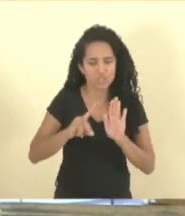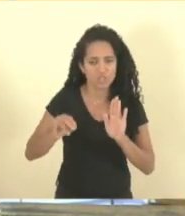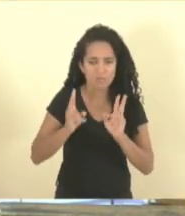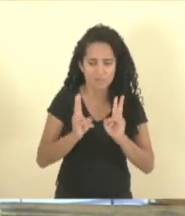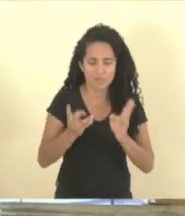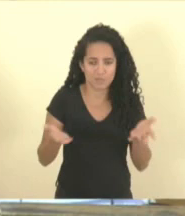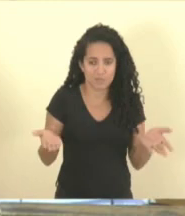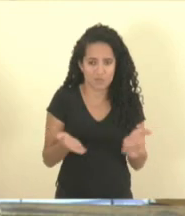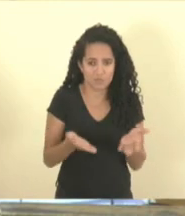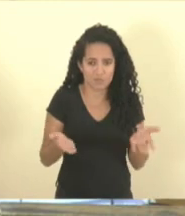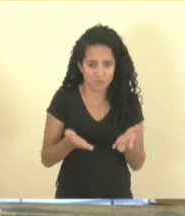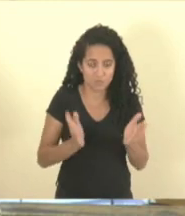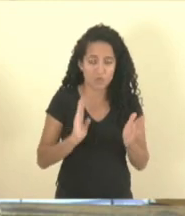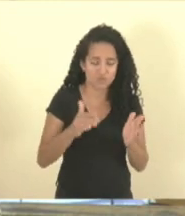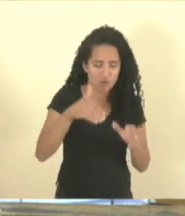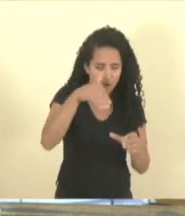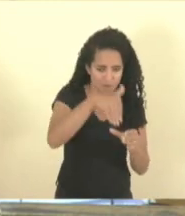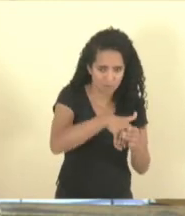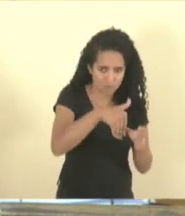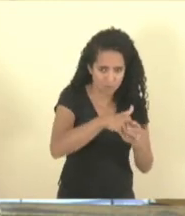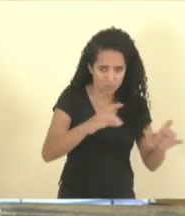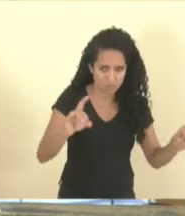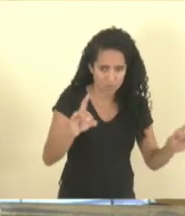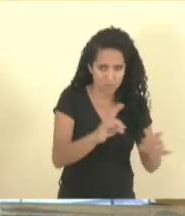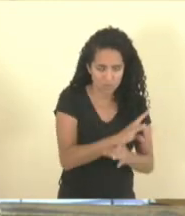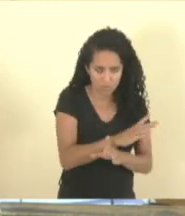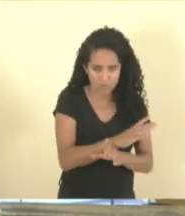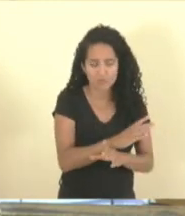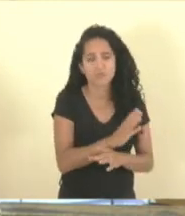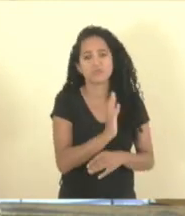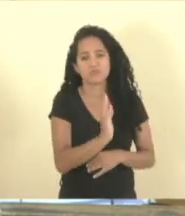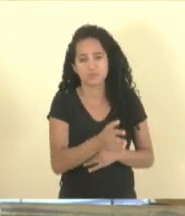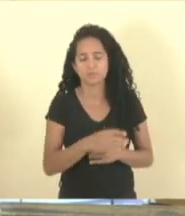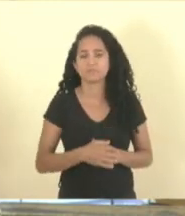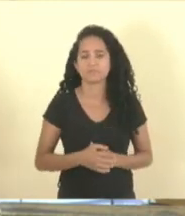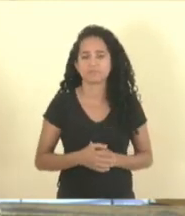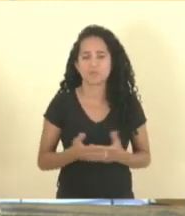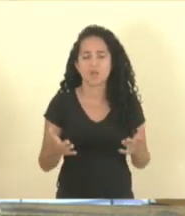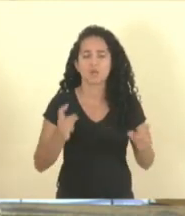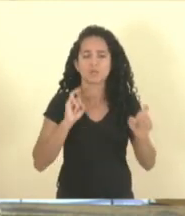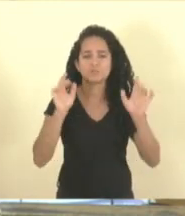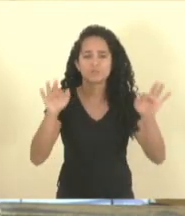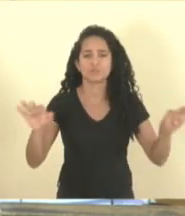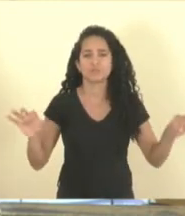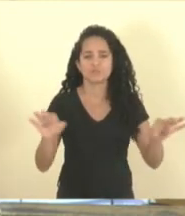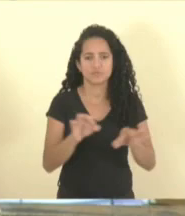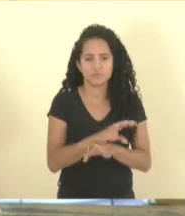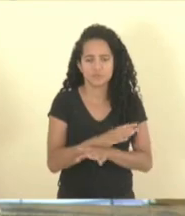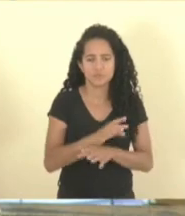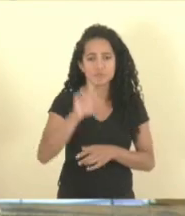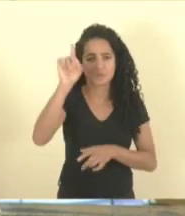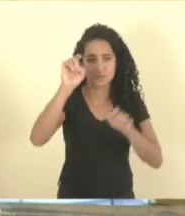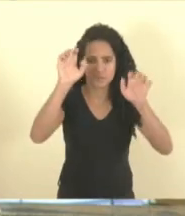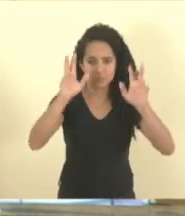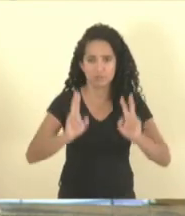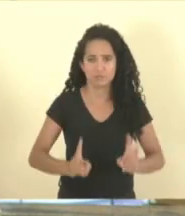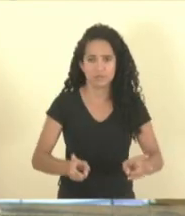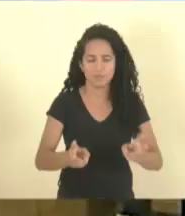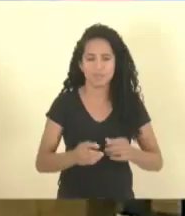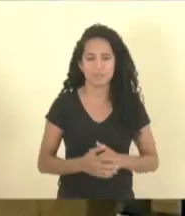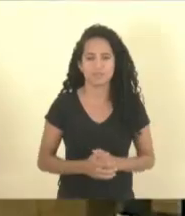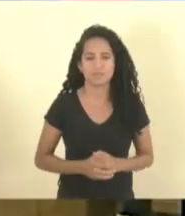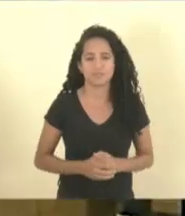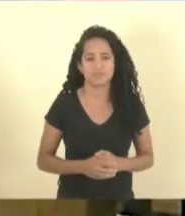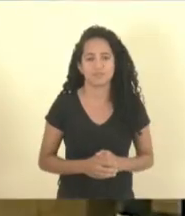mesma pauta da sessão ordinária de hoje, exceto as matérias votadas nessa sessão. Está encerrada a sessão e que Deus continue nos abençoando.